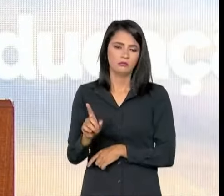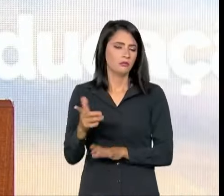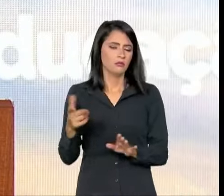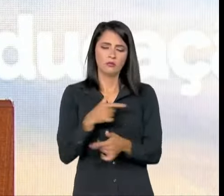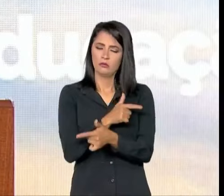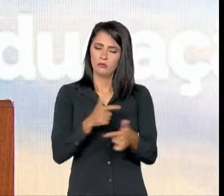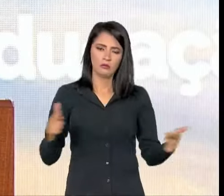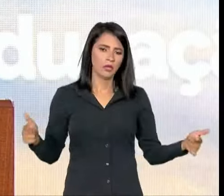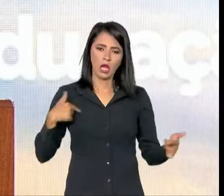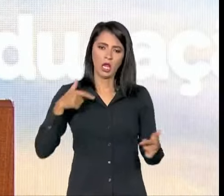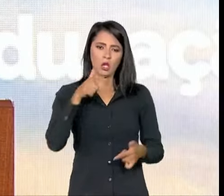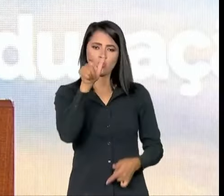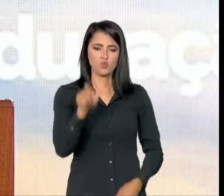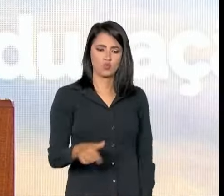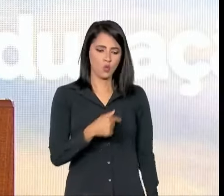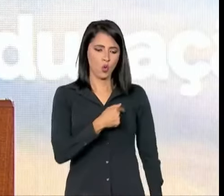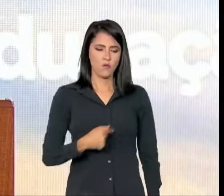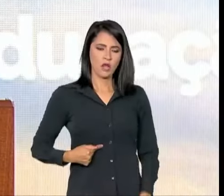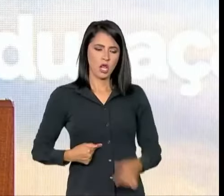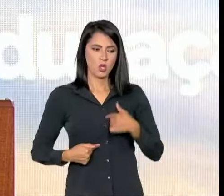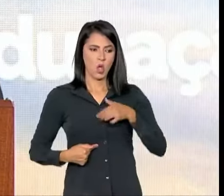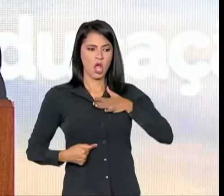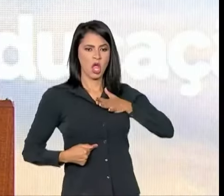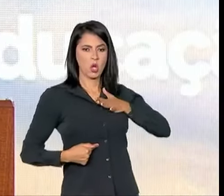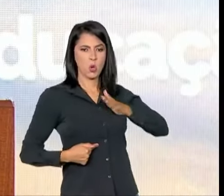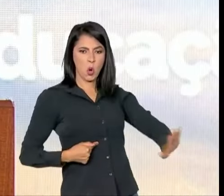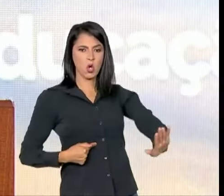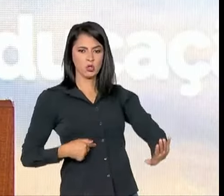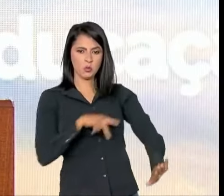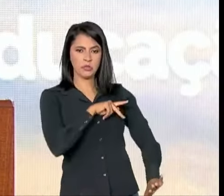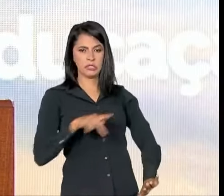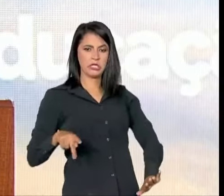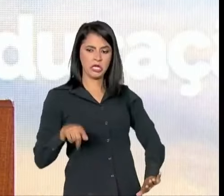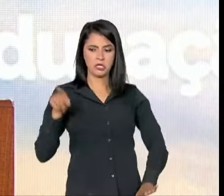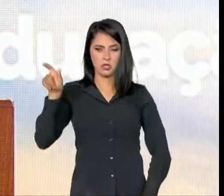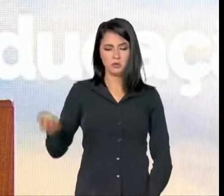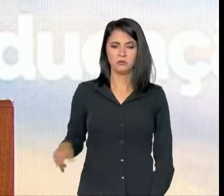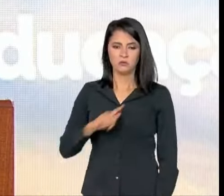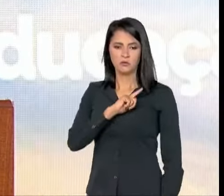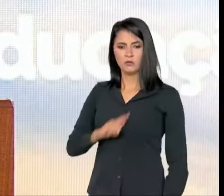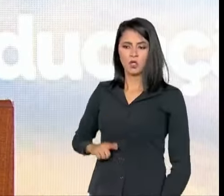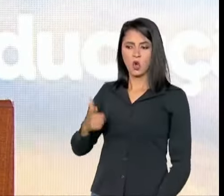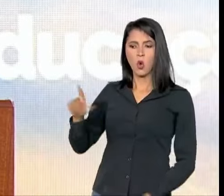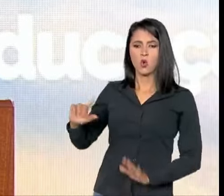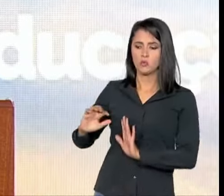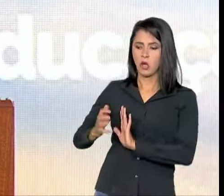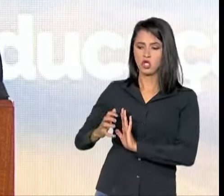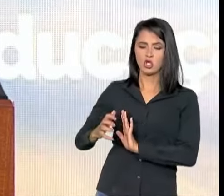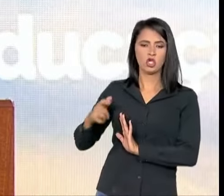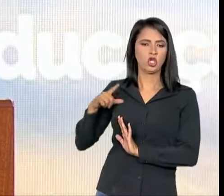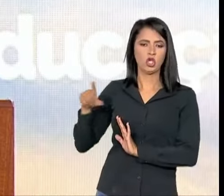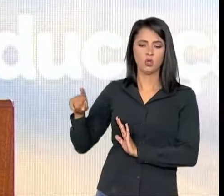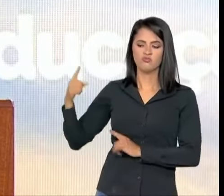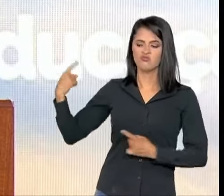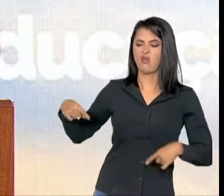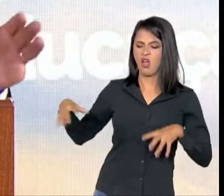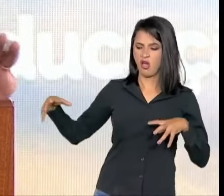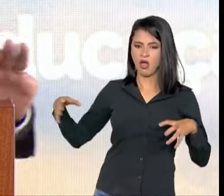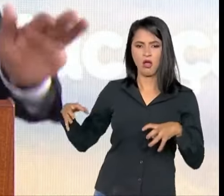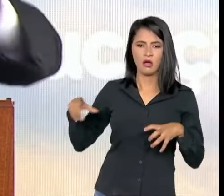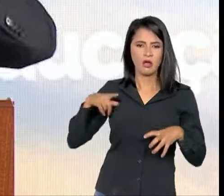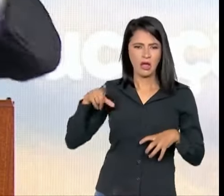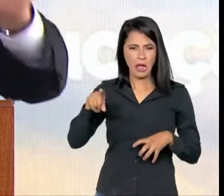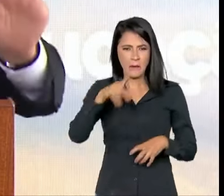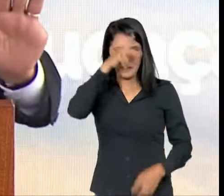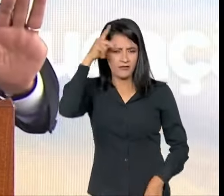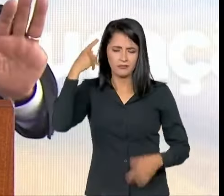Não há hipótese de um governador não gostar do presidente da República, do governador ser de outro partido, do